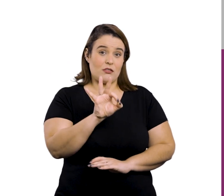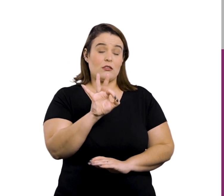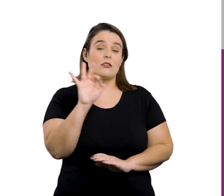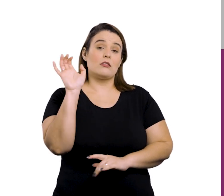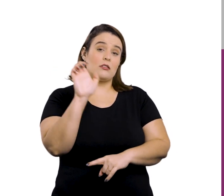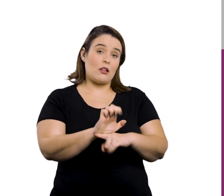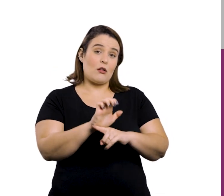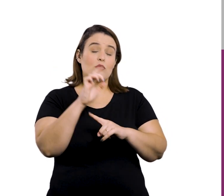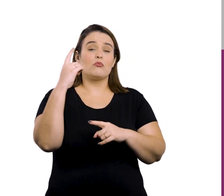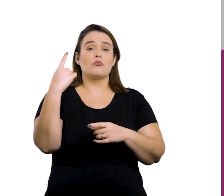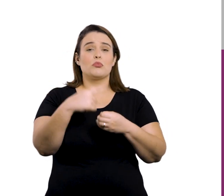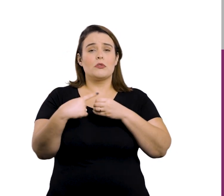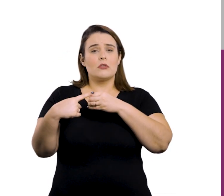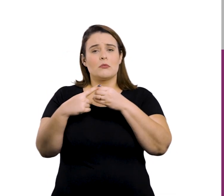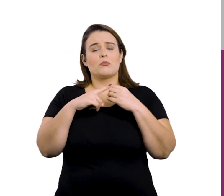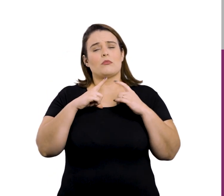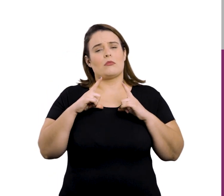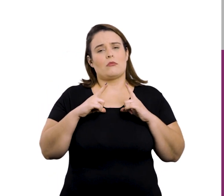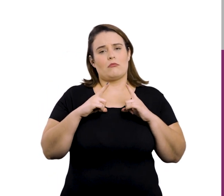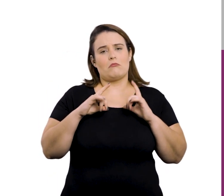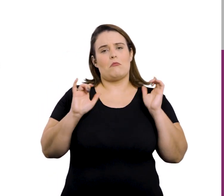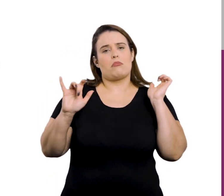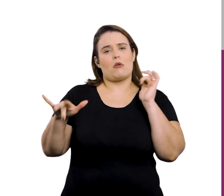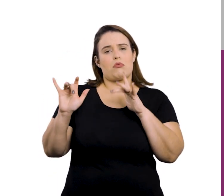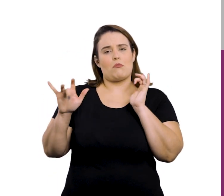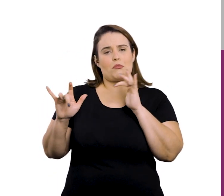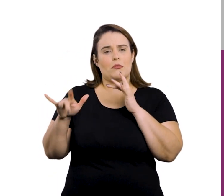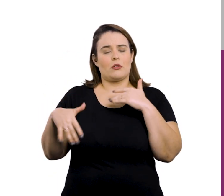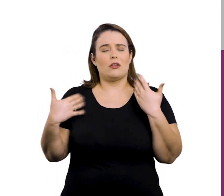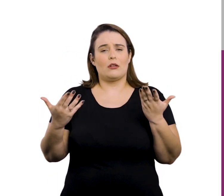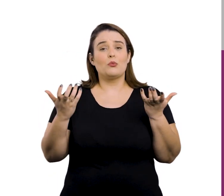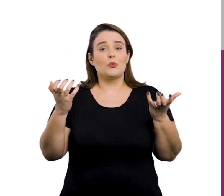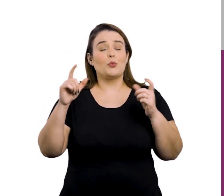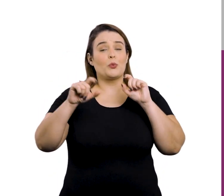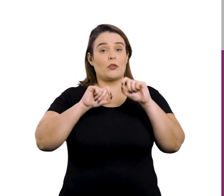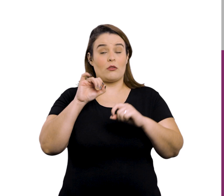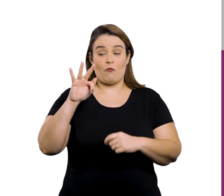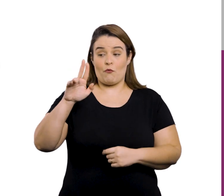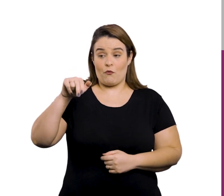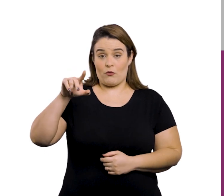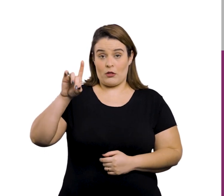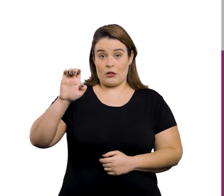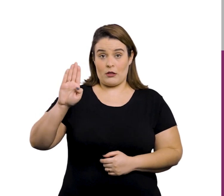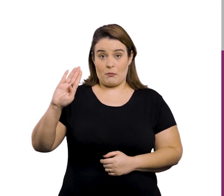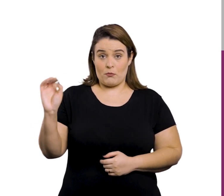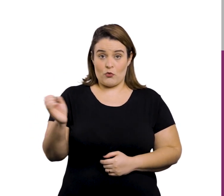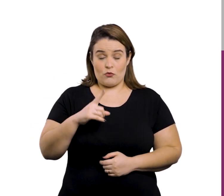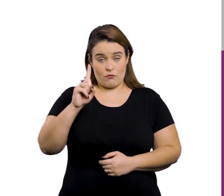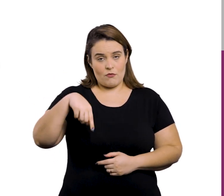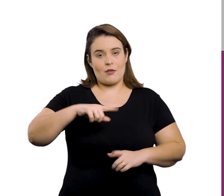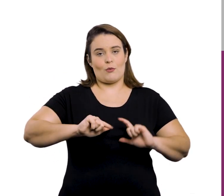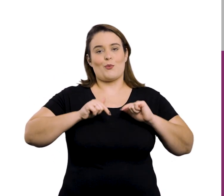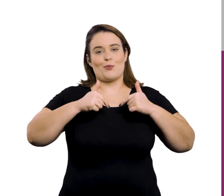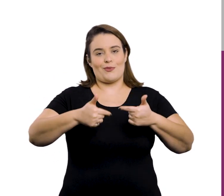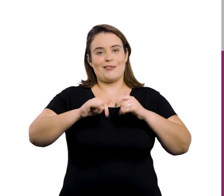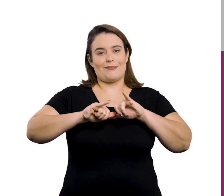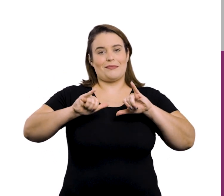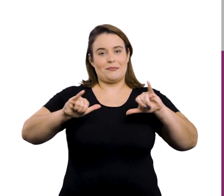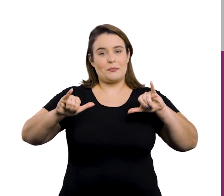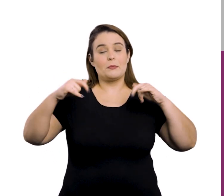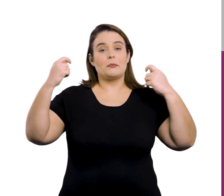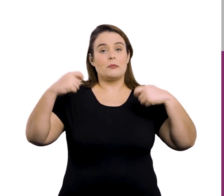menos de 10% daquilo que os estados e municípios colocam no fundo. Então, o que se pretende com o novo